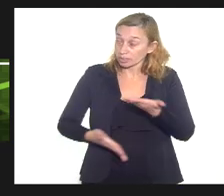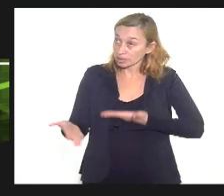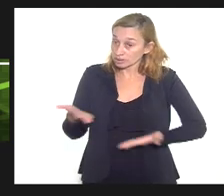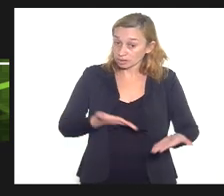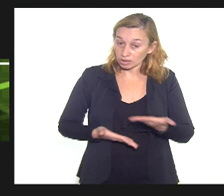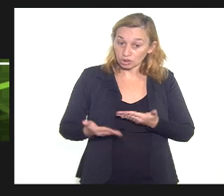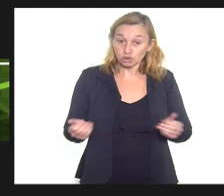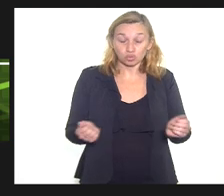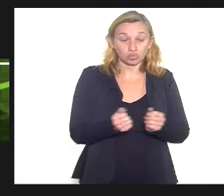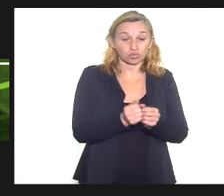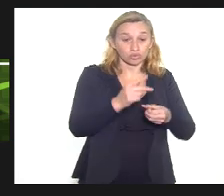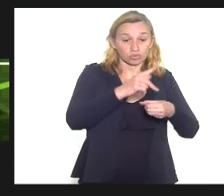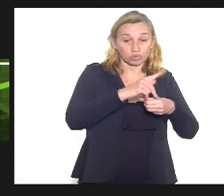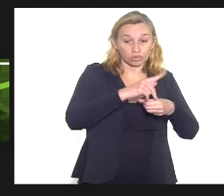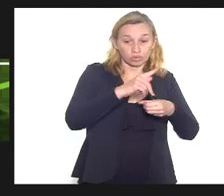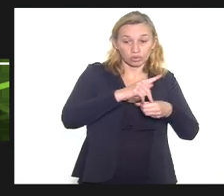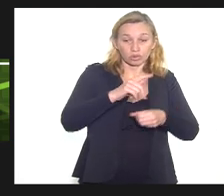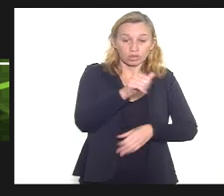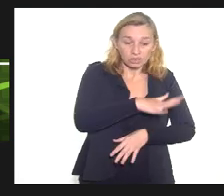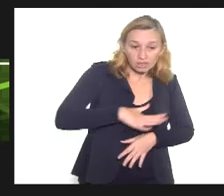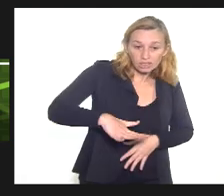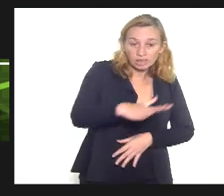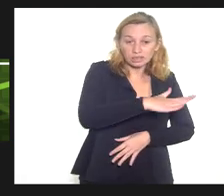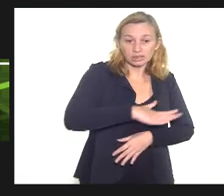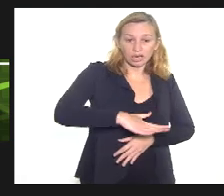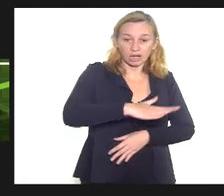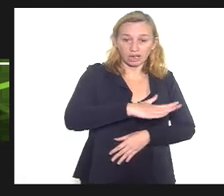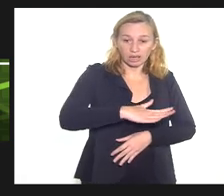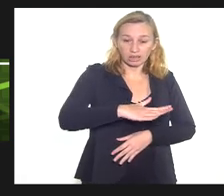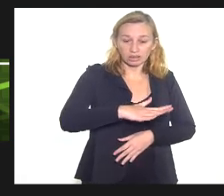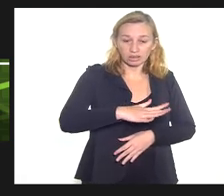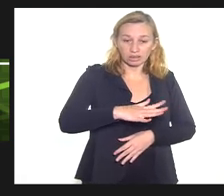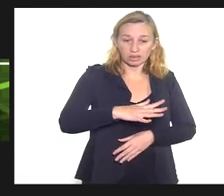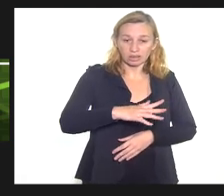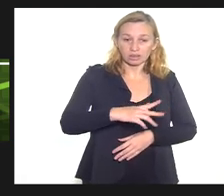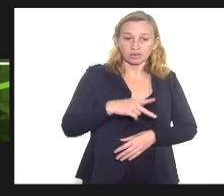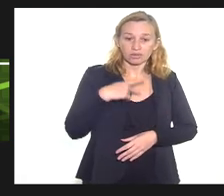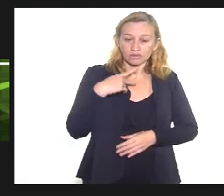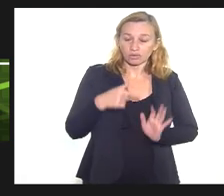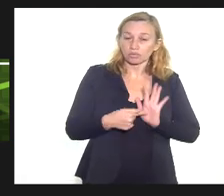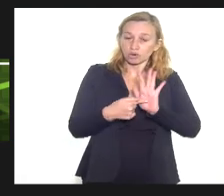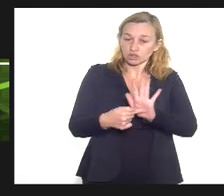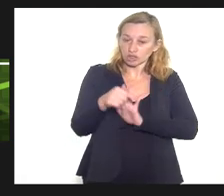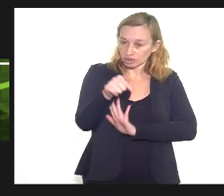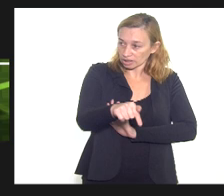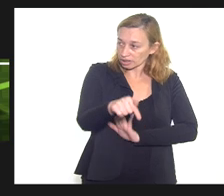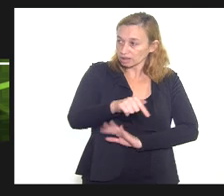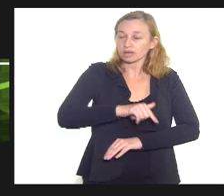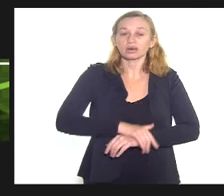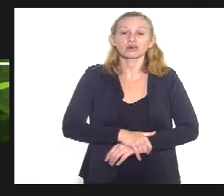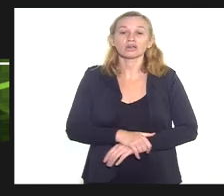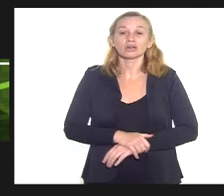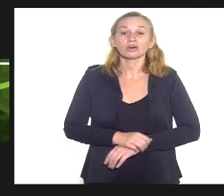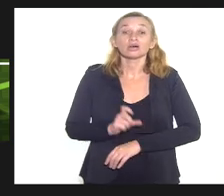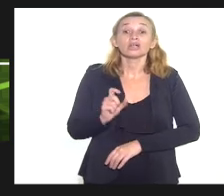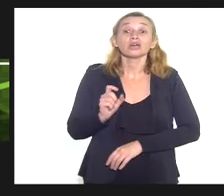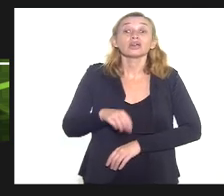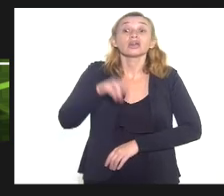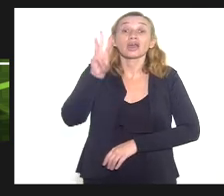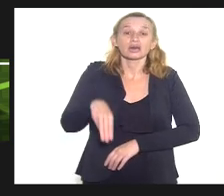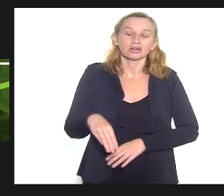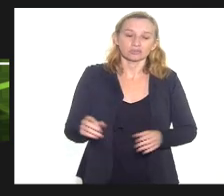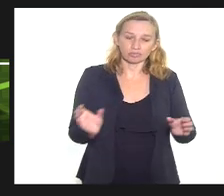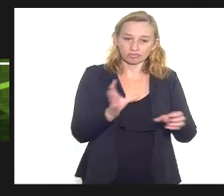a Petrobras, nas áreas específicas que o senhor aqui explicitou, quem é que